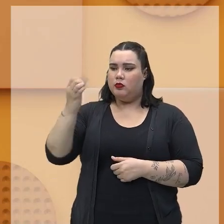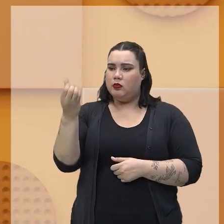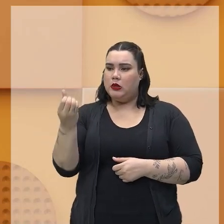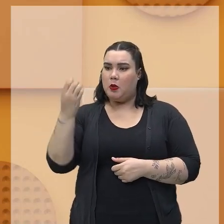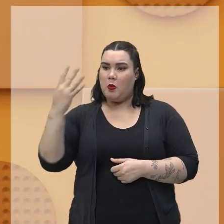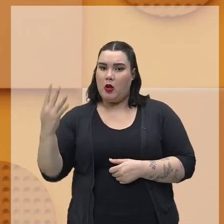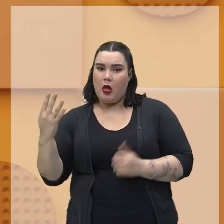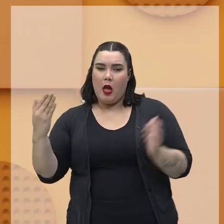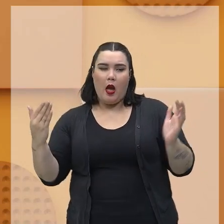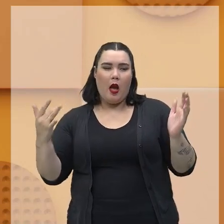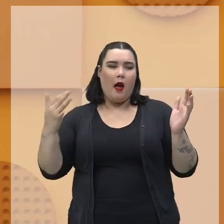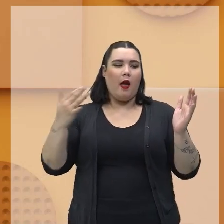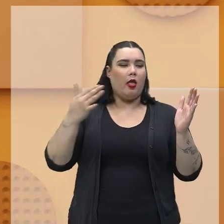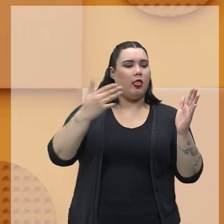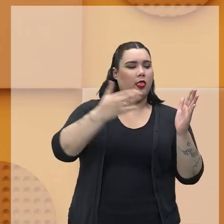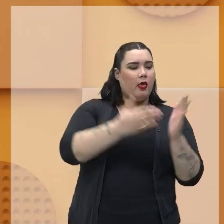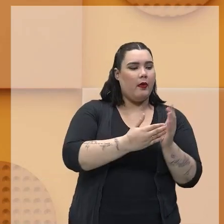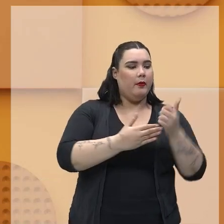1964 até